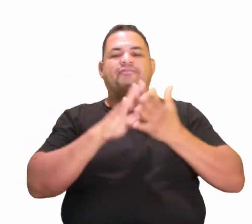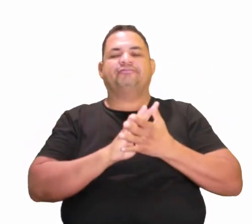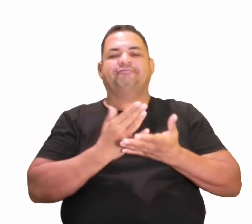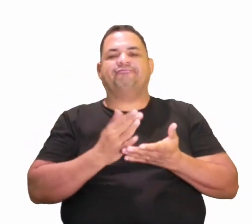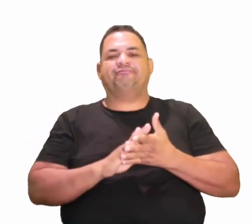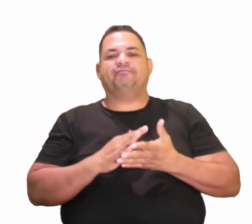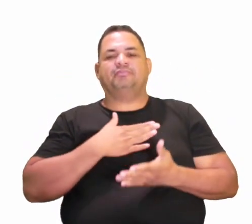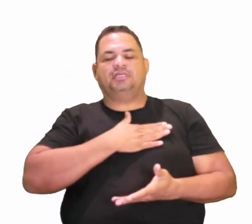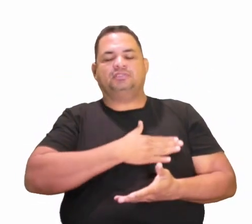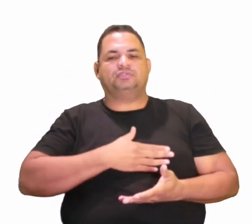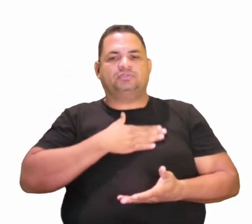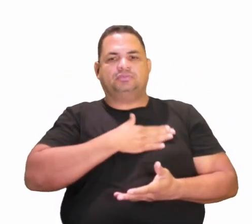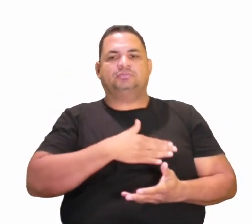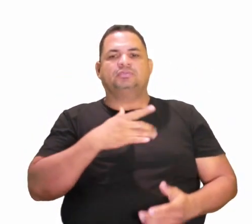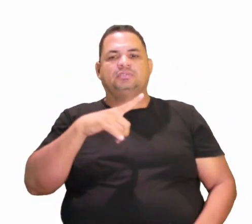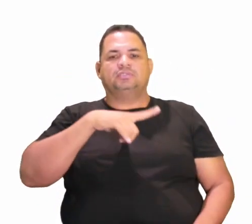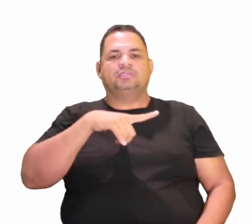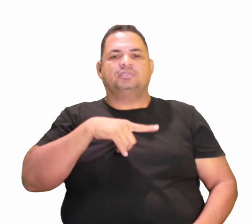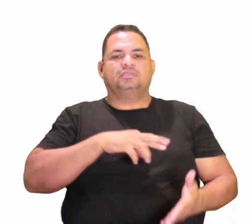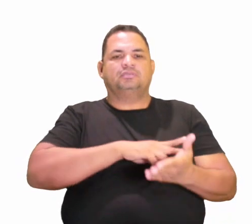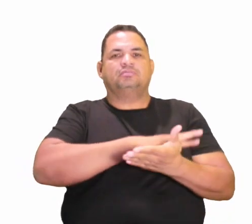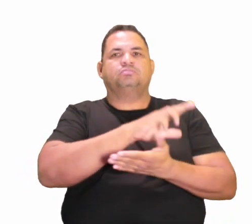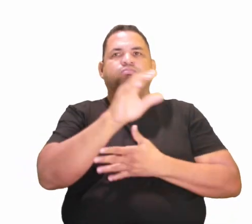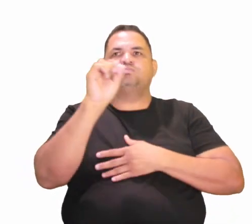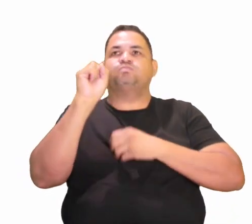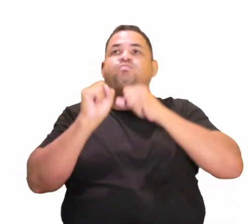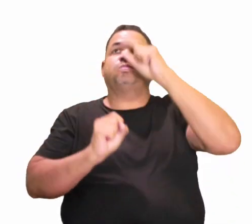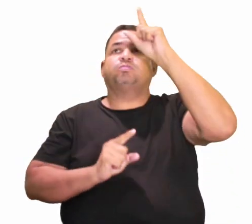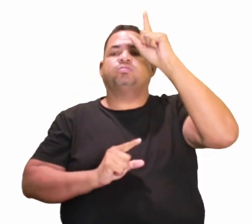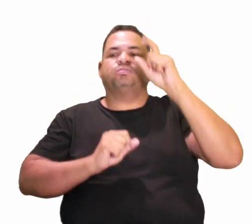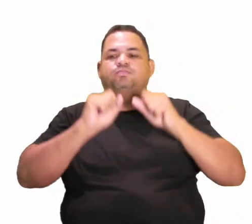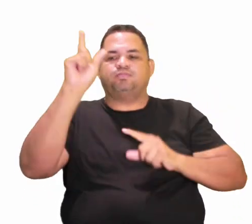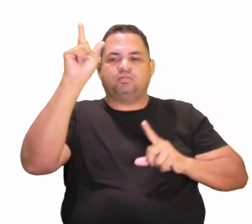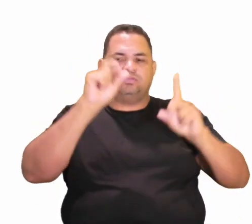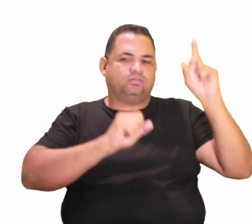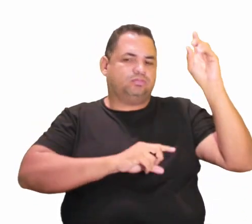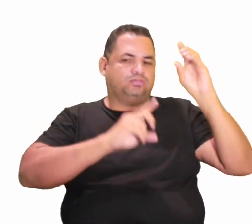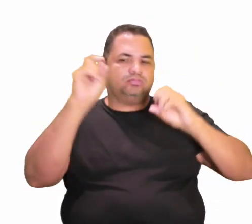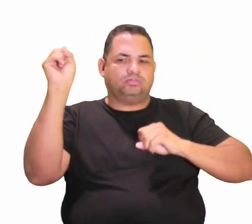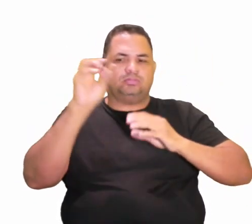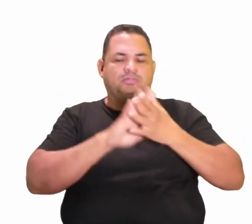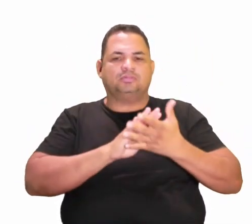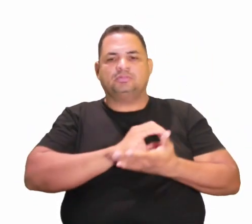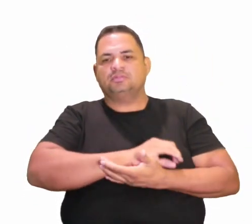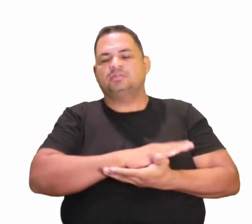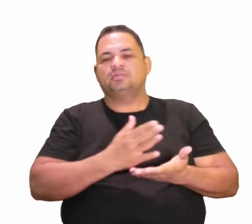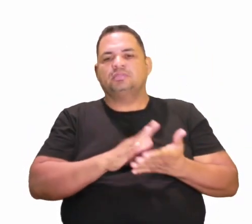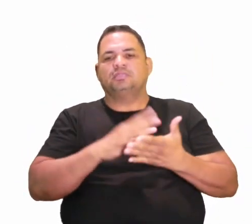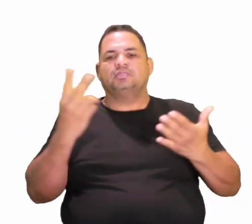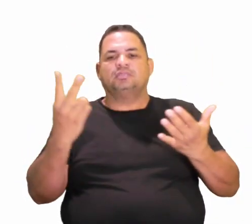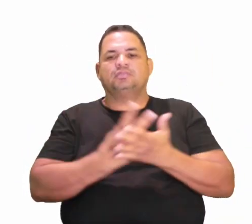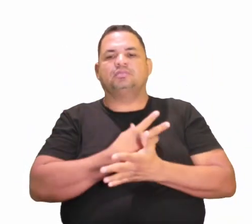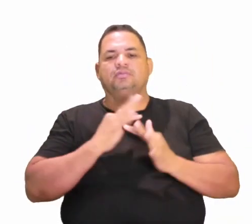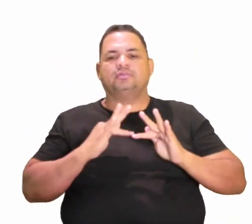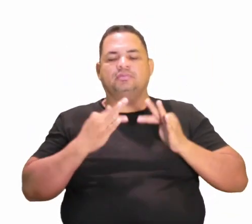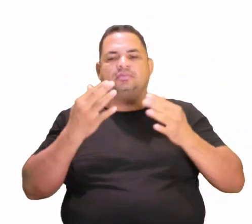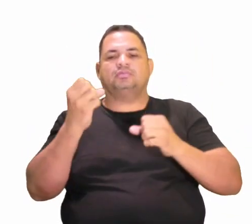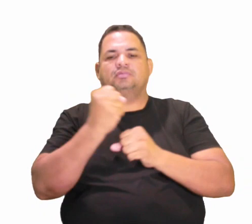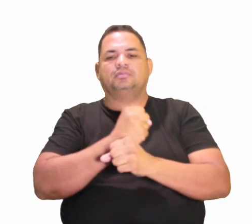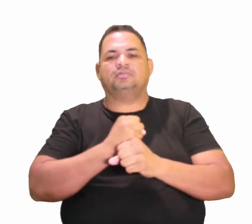essa próxima aqui, que é cheia de fogos de artifício, que também acontece somente lá no fim do